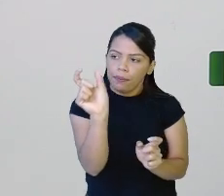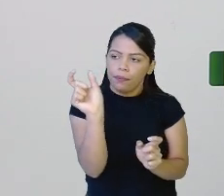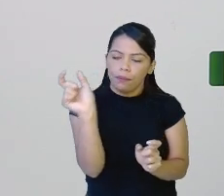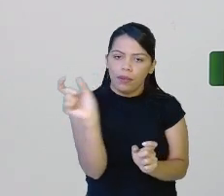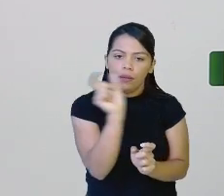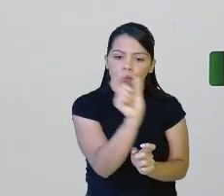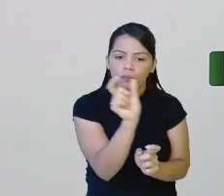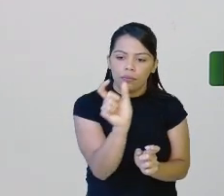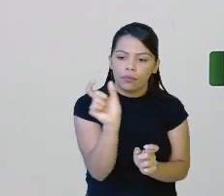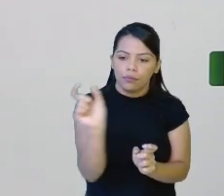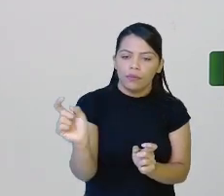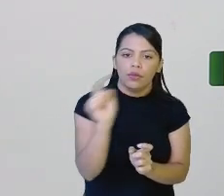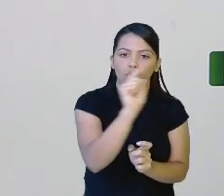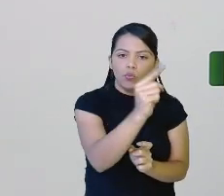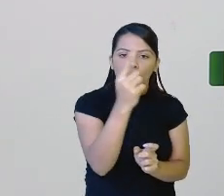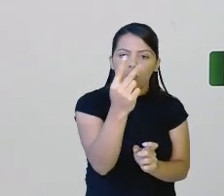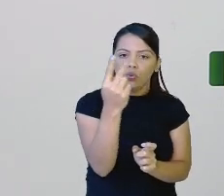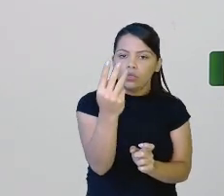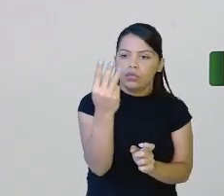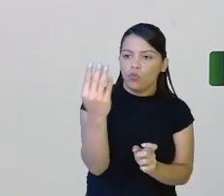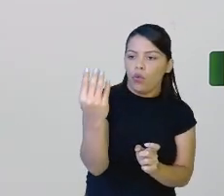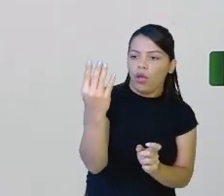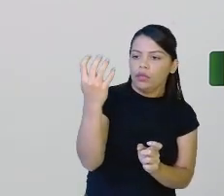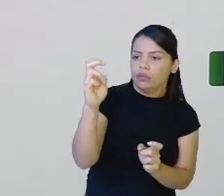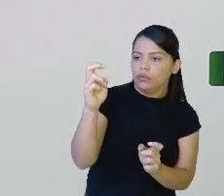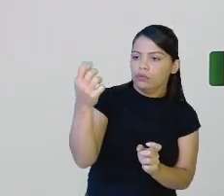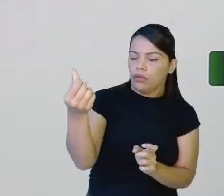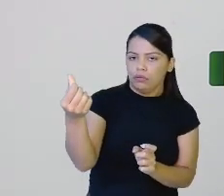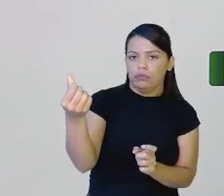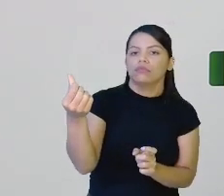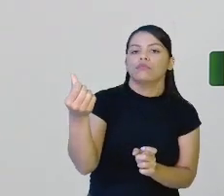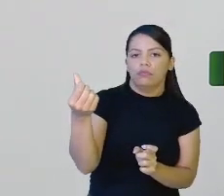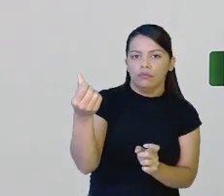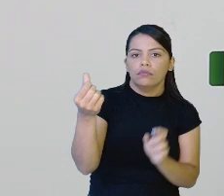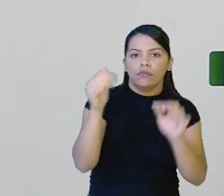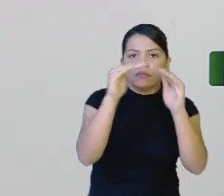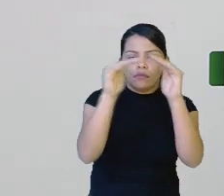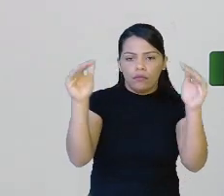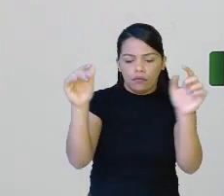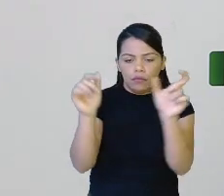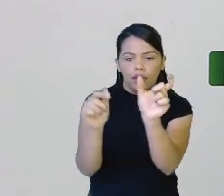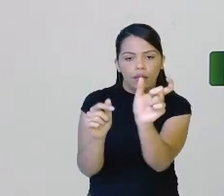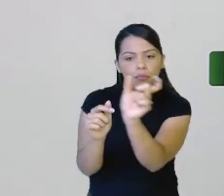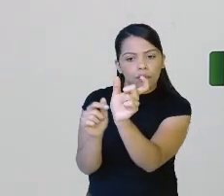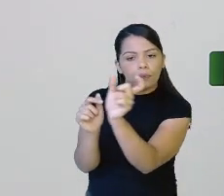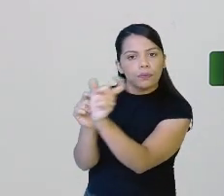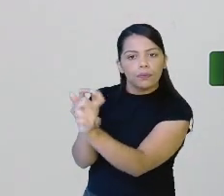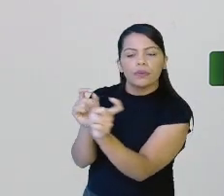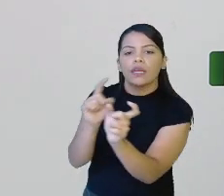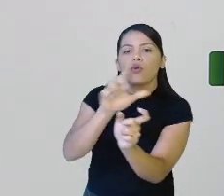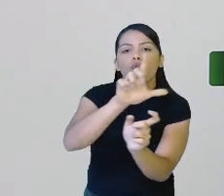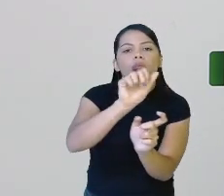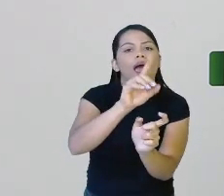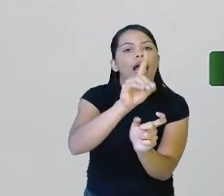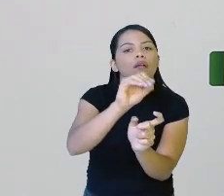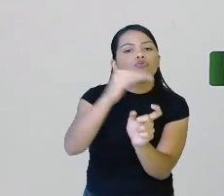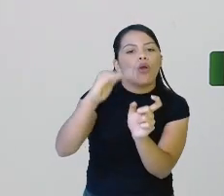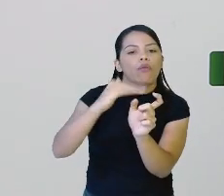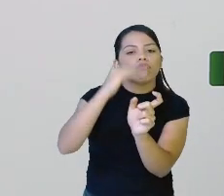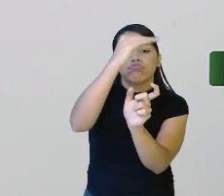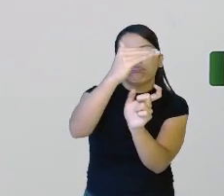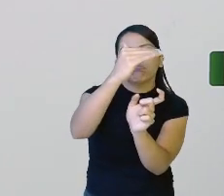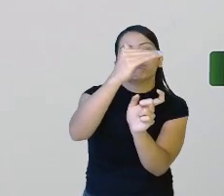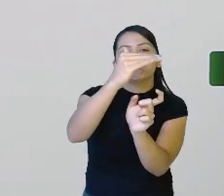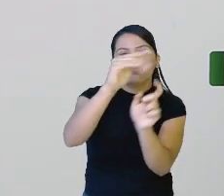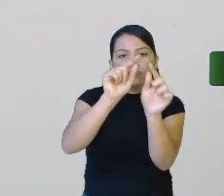2, 3, 4, 5, 6. 6 lados. Vou fazer. Será, professora, eu